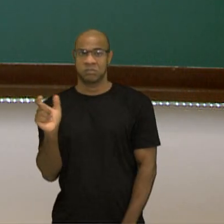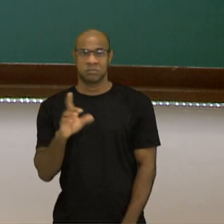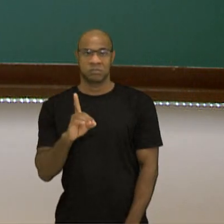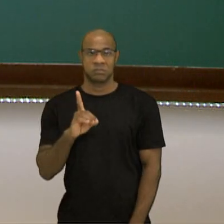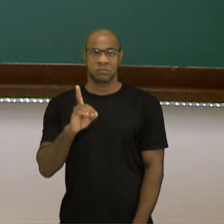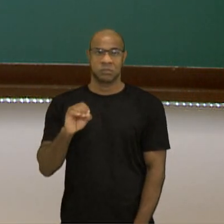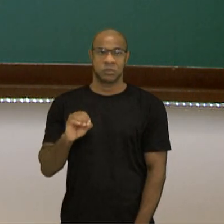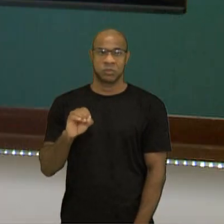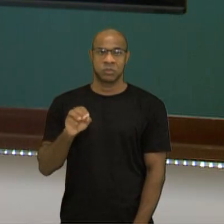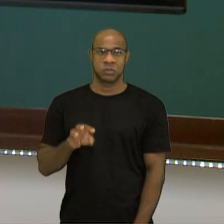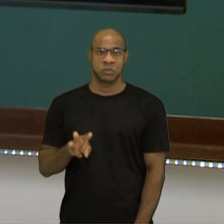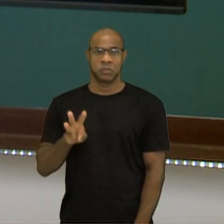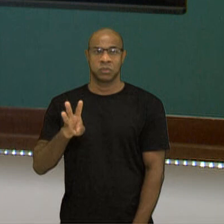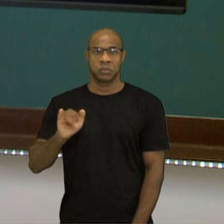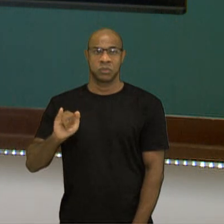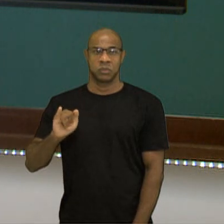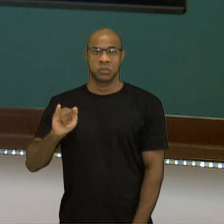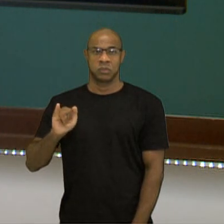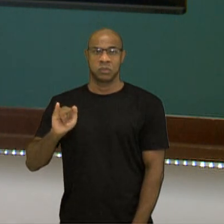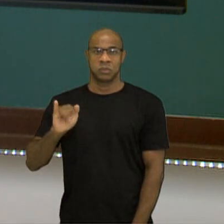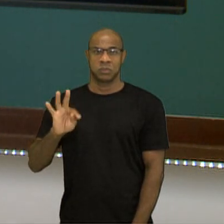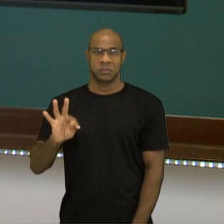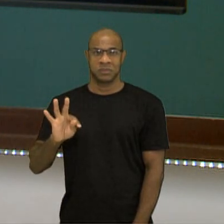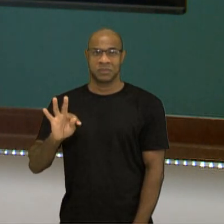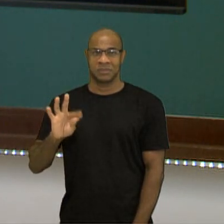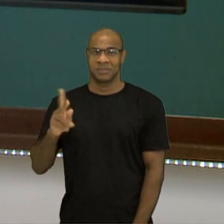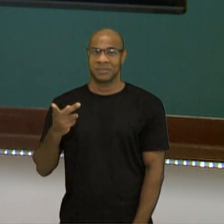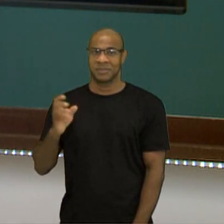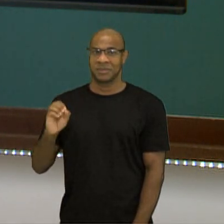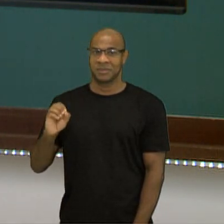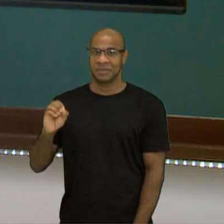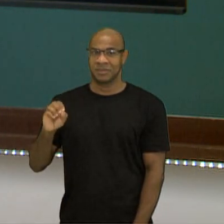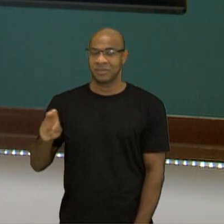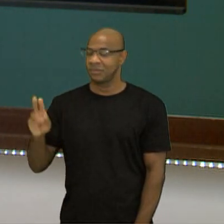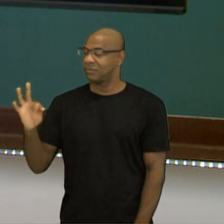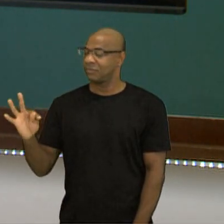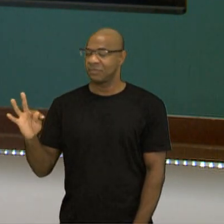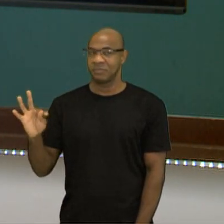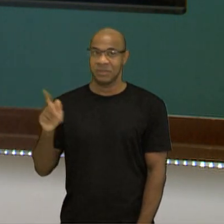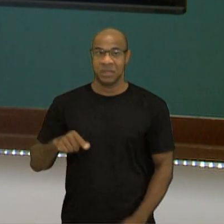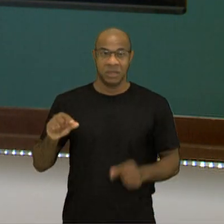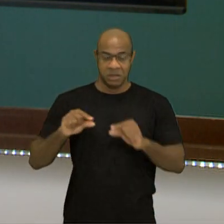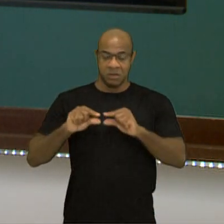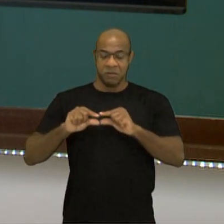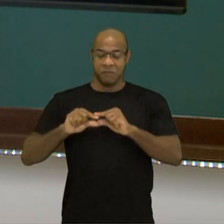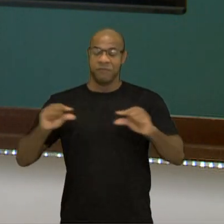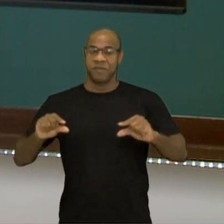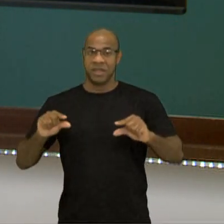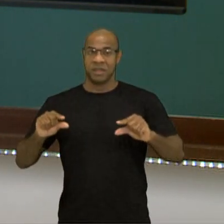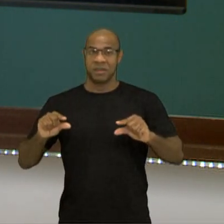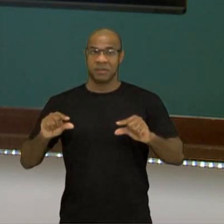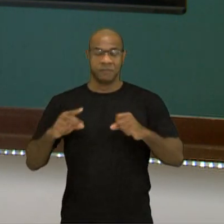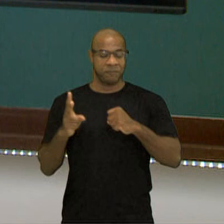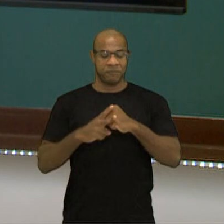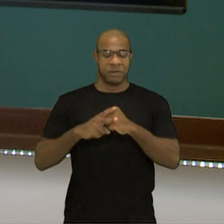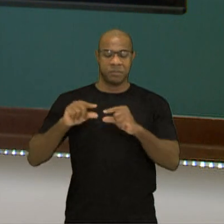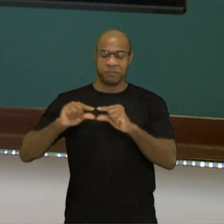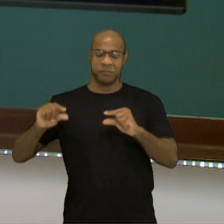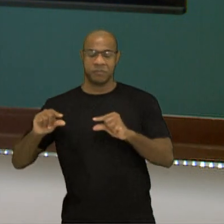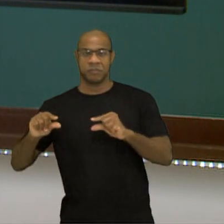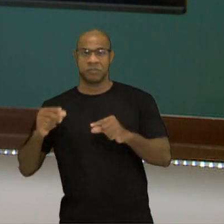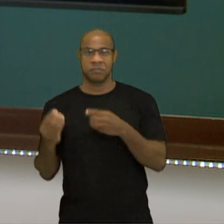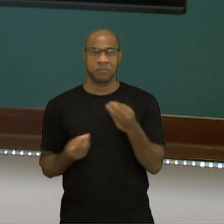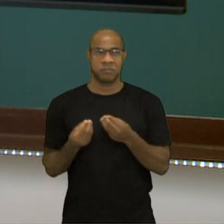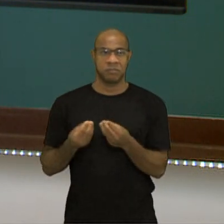without. Aqui eu tenho um exemplo de um verbo frasal, ou o phrasal verb. Mas o que são